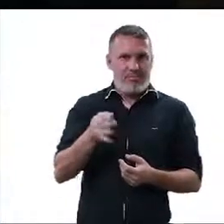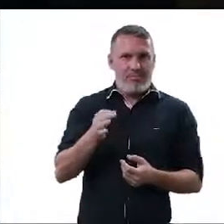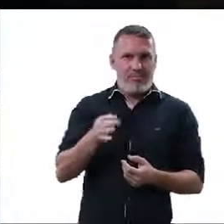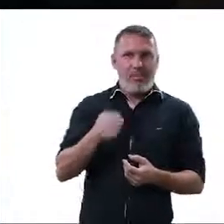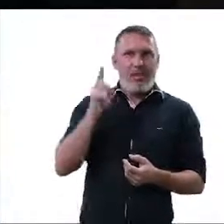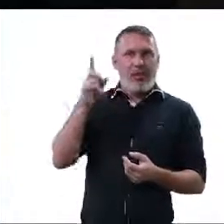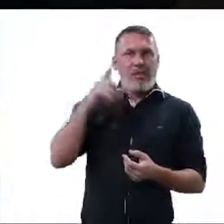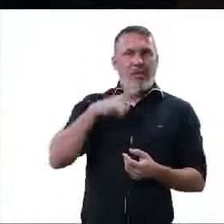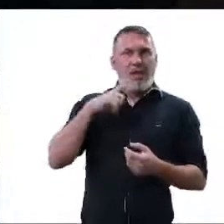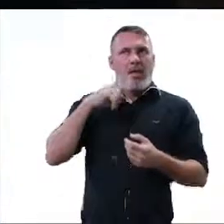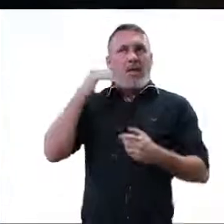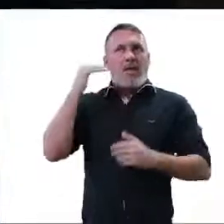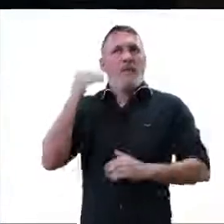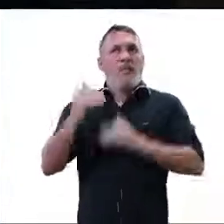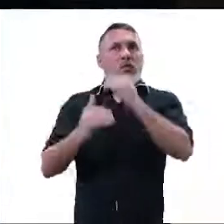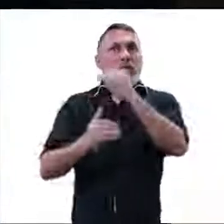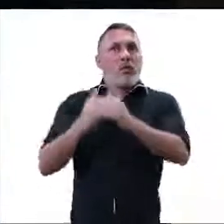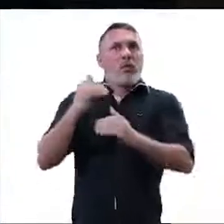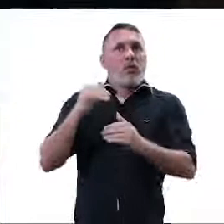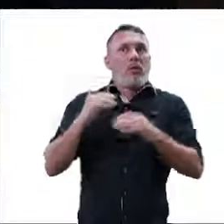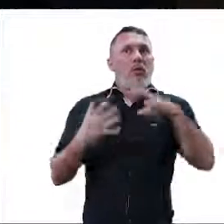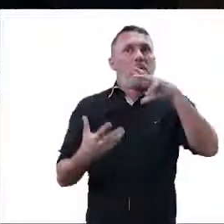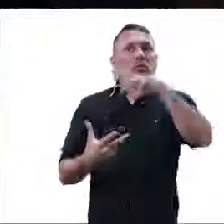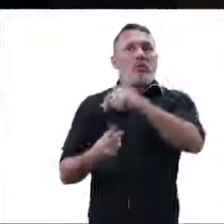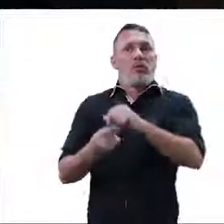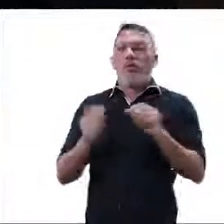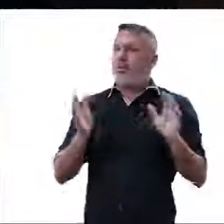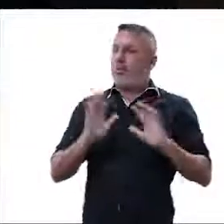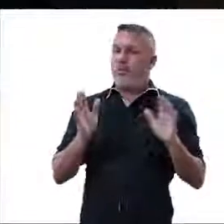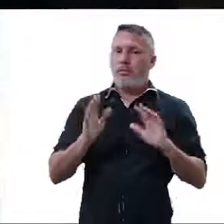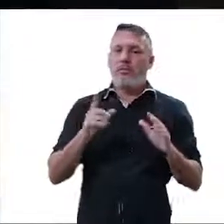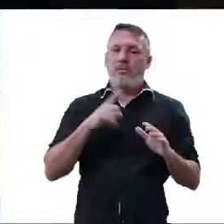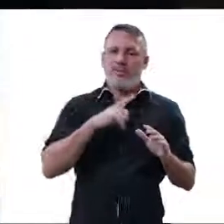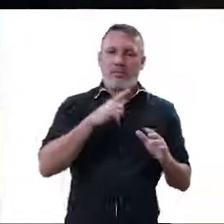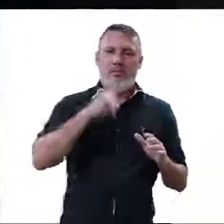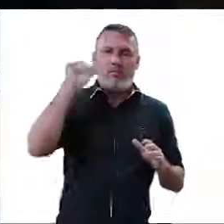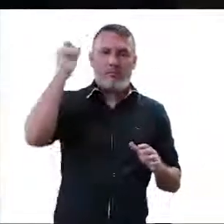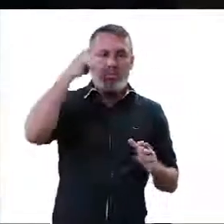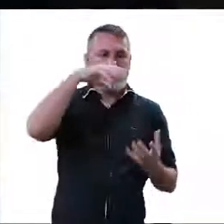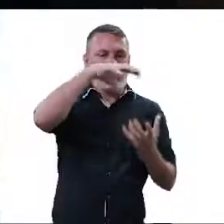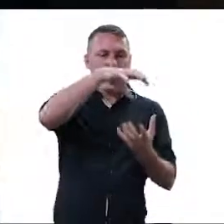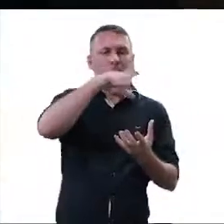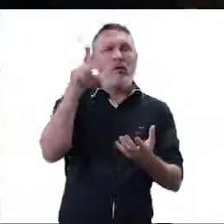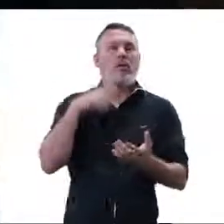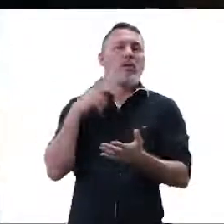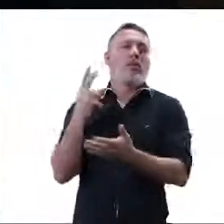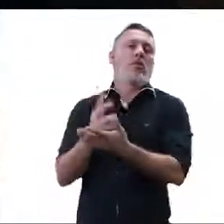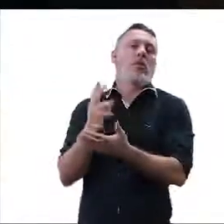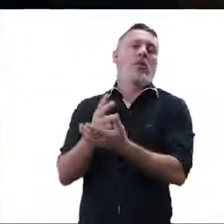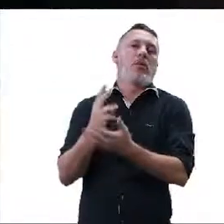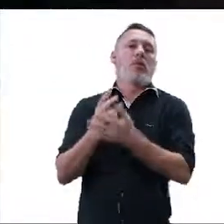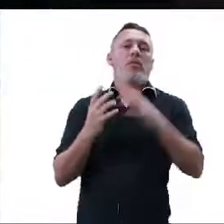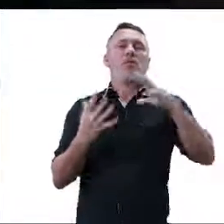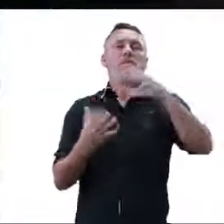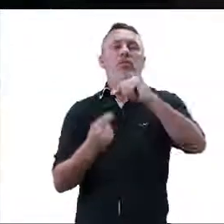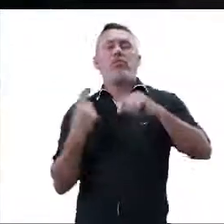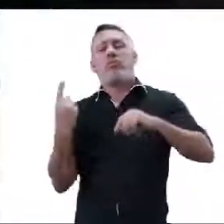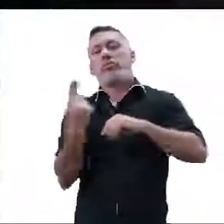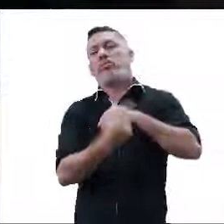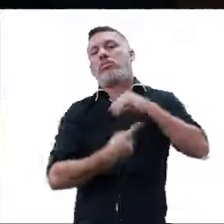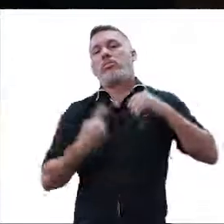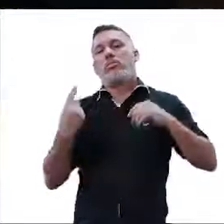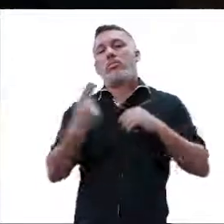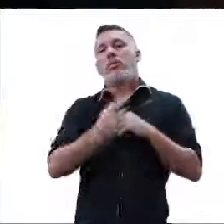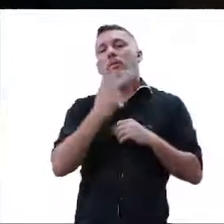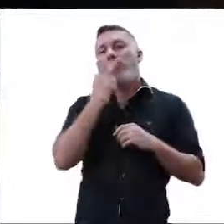então quer dizer que os planetas estão evoluindo? Não, não é que os planetas estão evoluindo, mas eles mantendo a sua órbita, mantêm tudo ordenado e a sobrevivência,